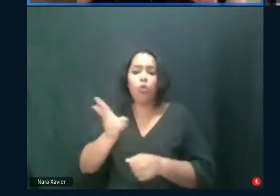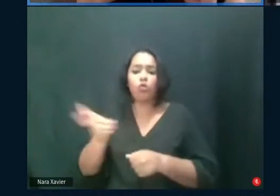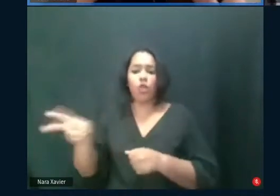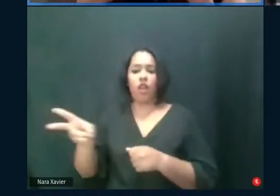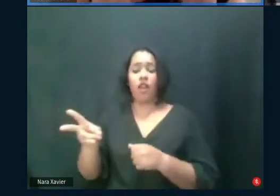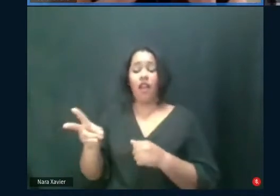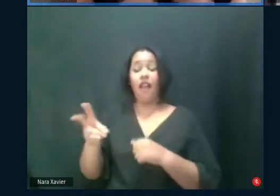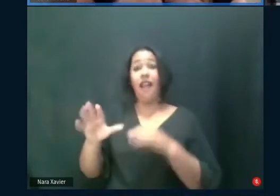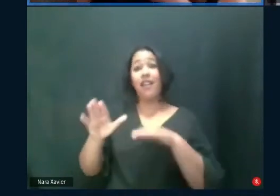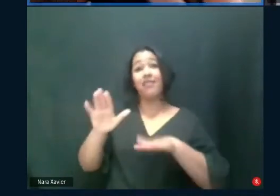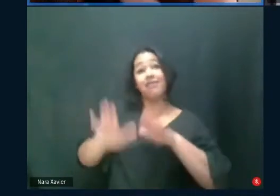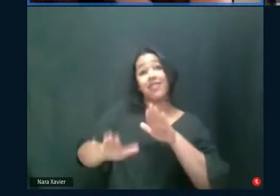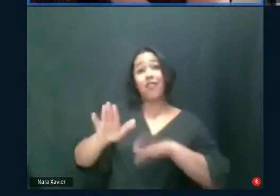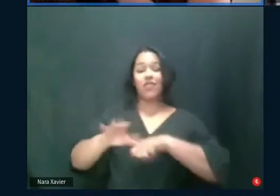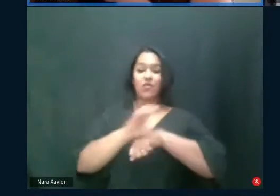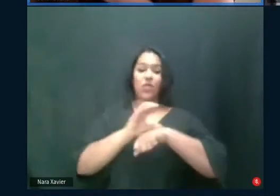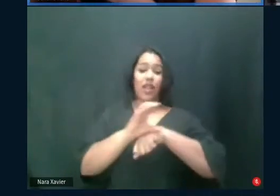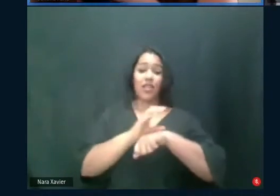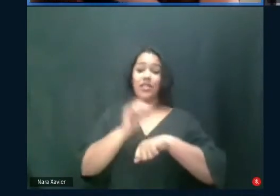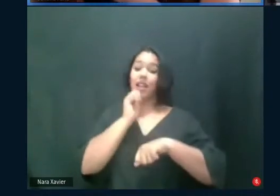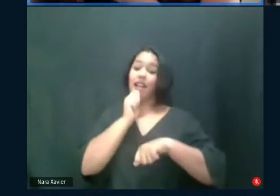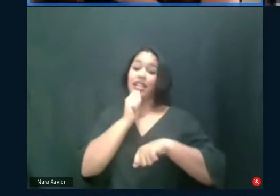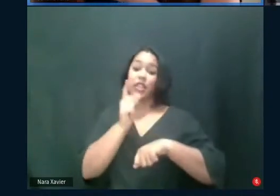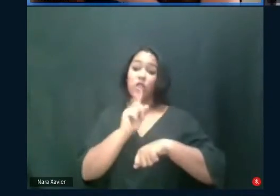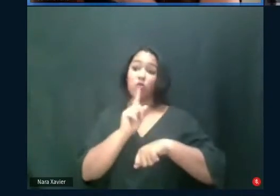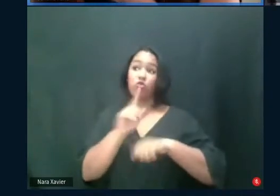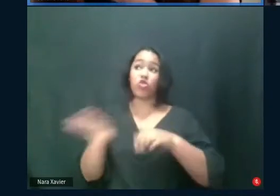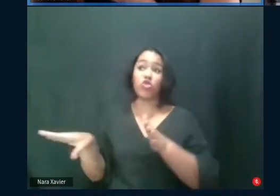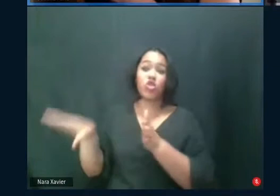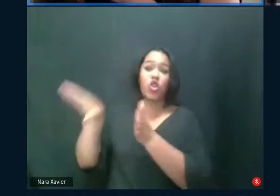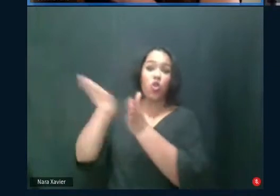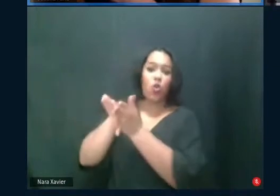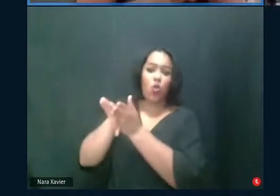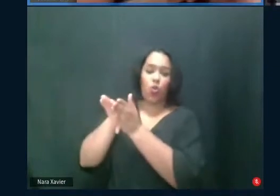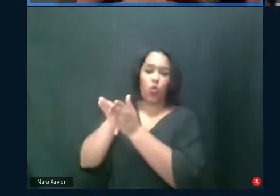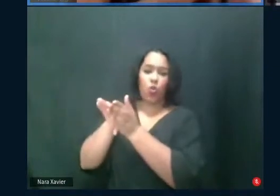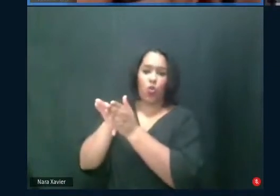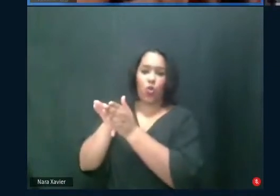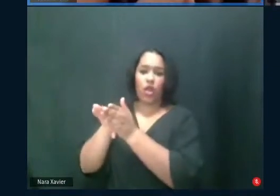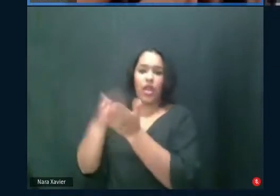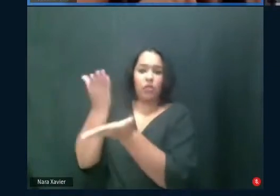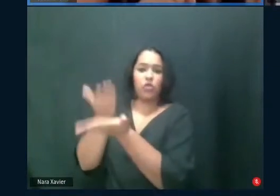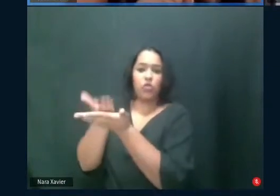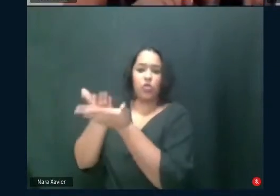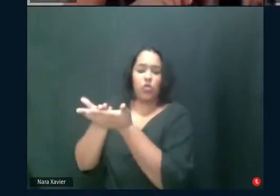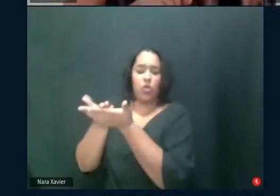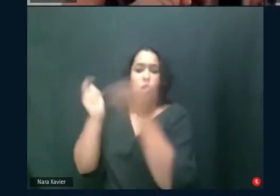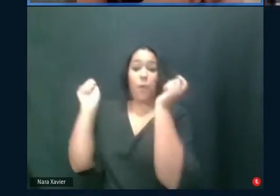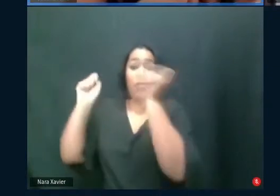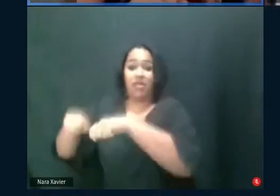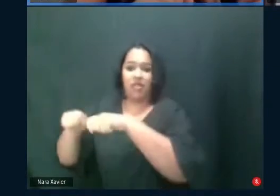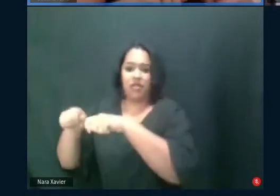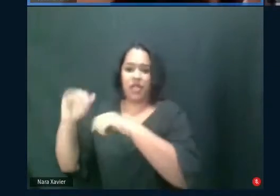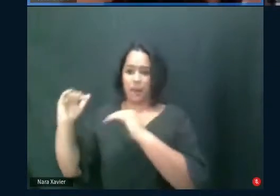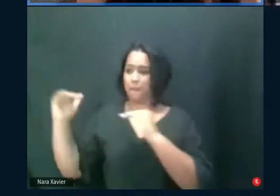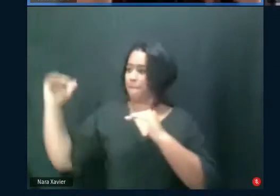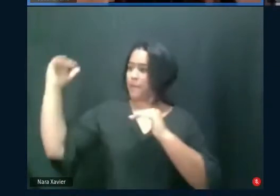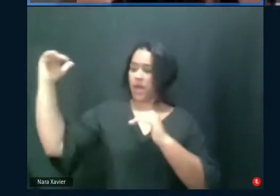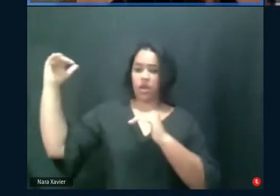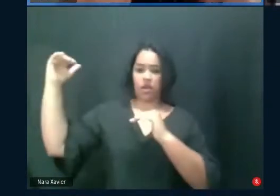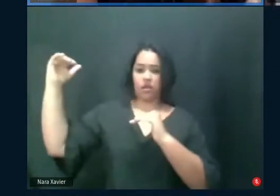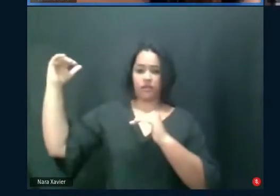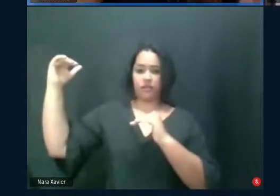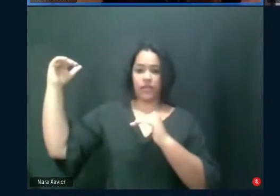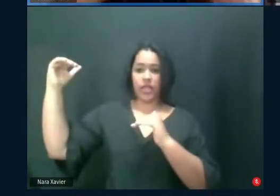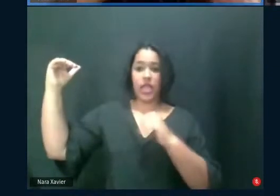talvez ele ainda não chegou lá nos estudos da competência, porque não tem jeito. Ele tem que estar